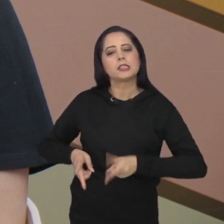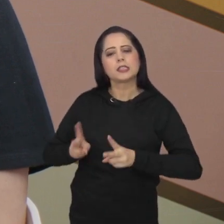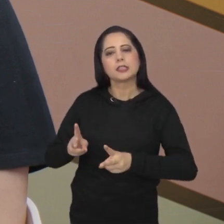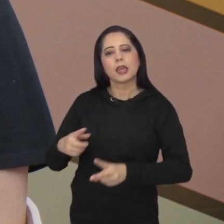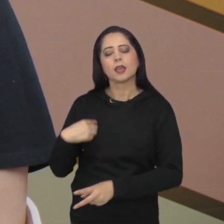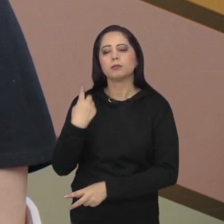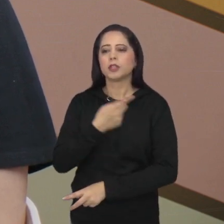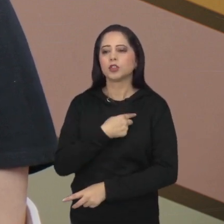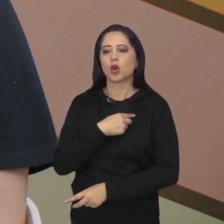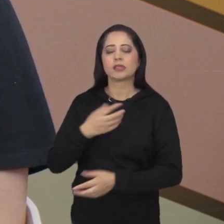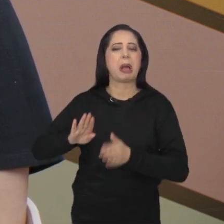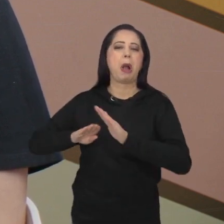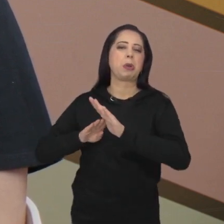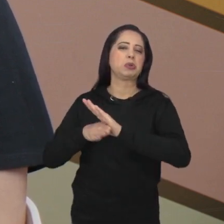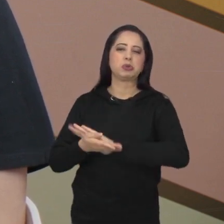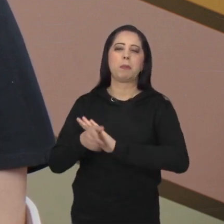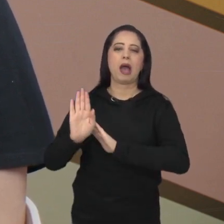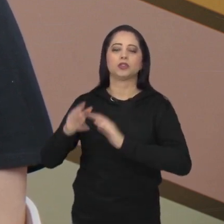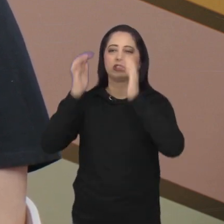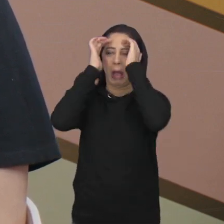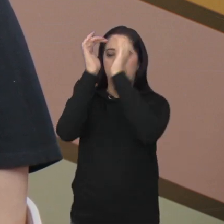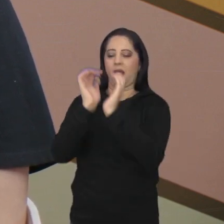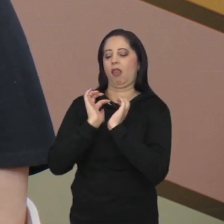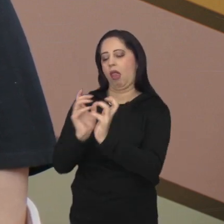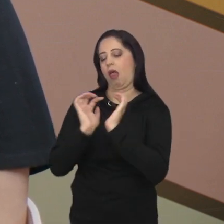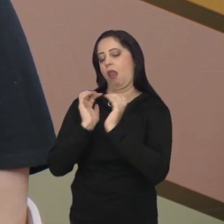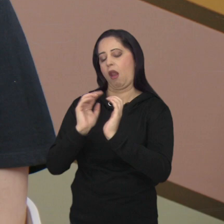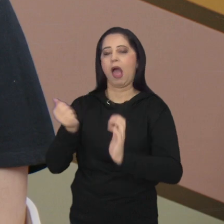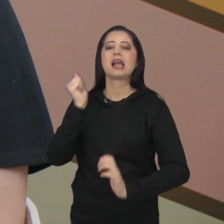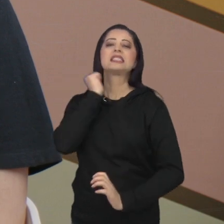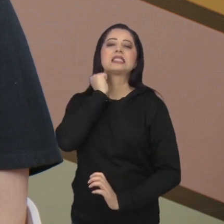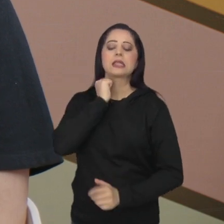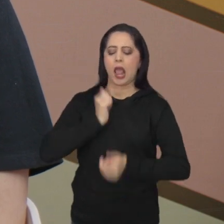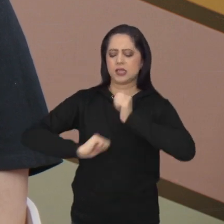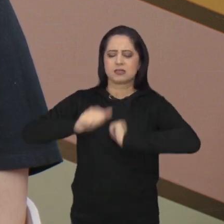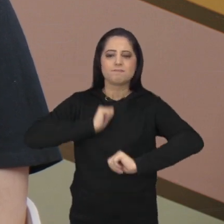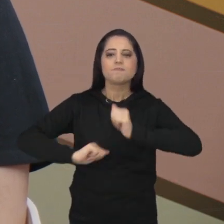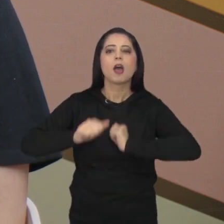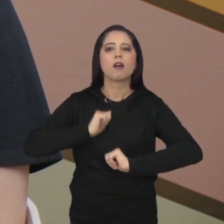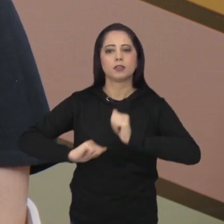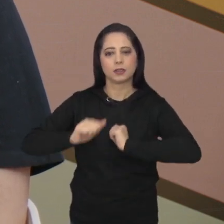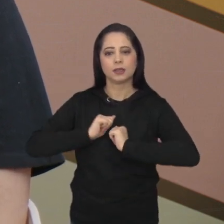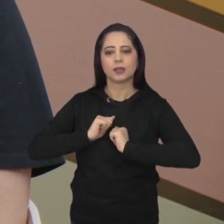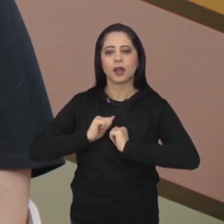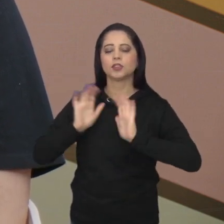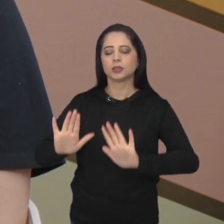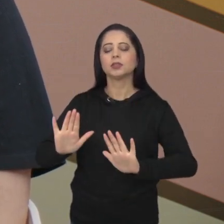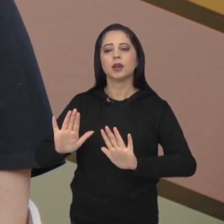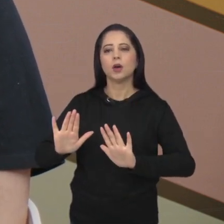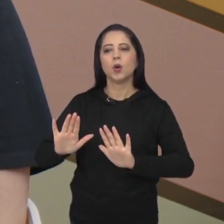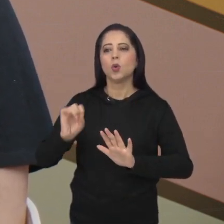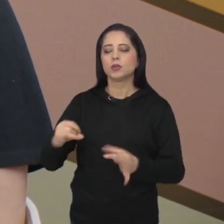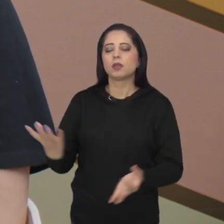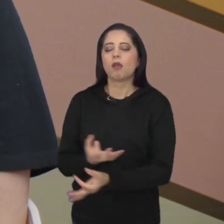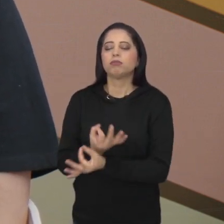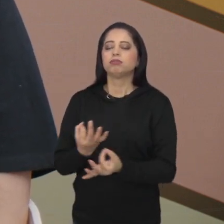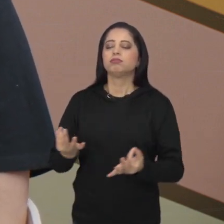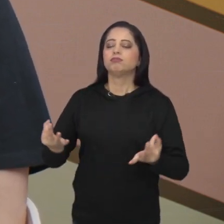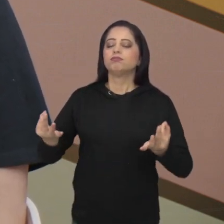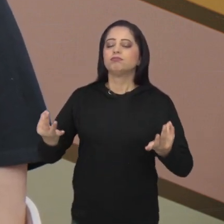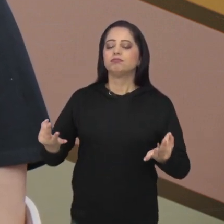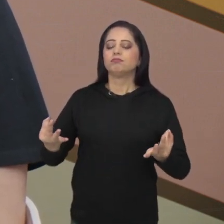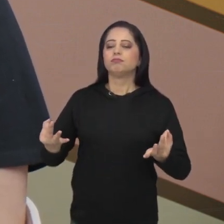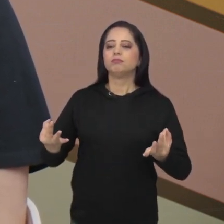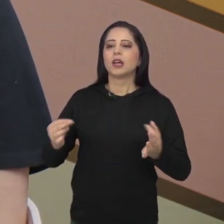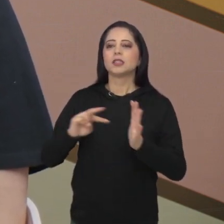identificados com essa agitação da nossa mente que gera estresse, que gera ansiedade. Então, tirando a